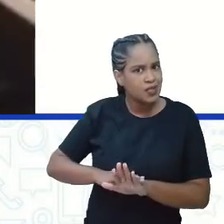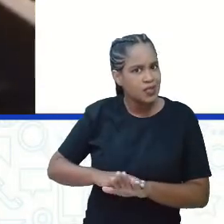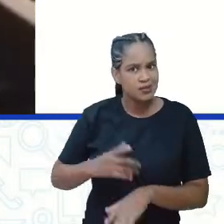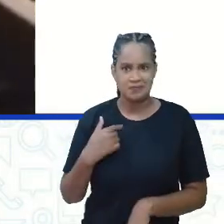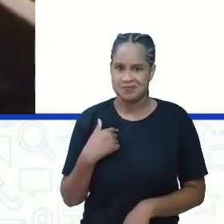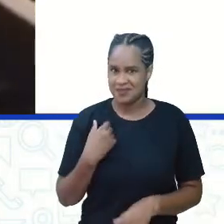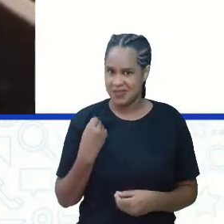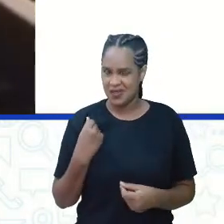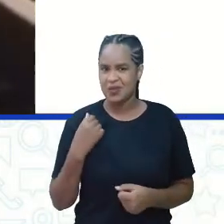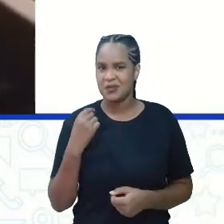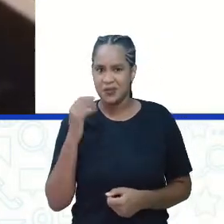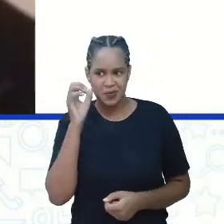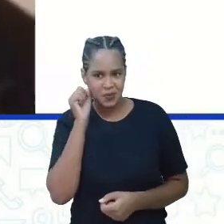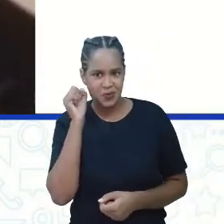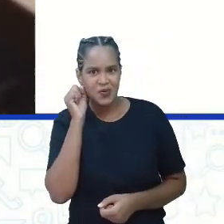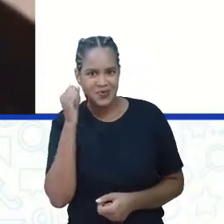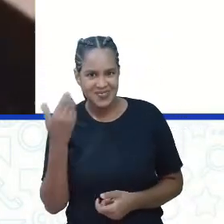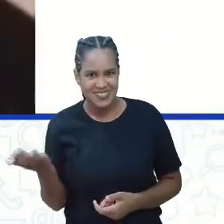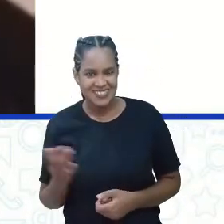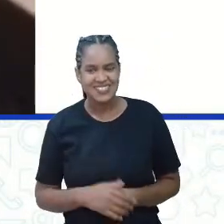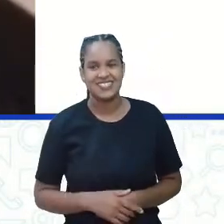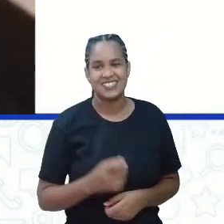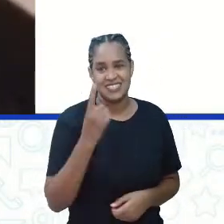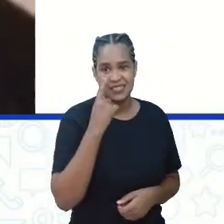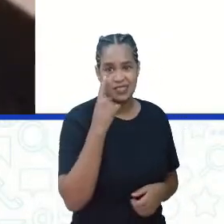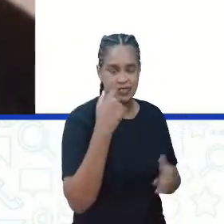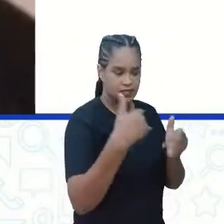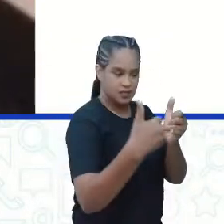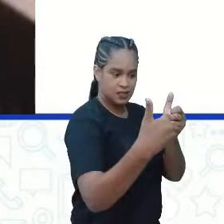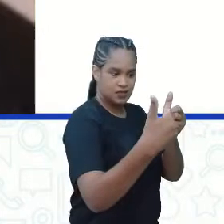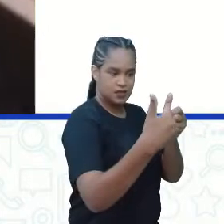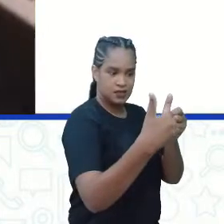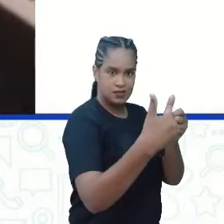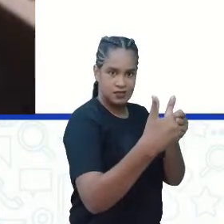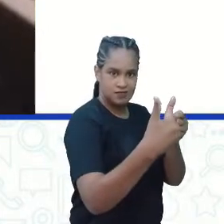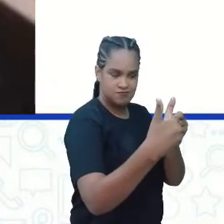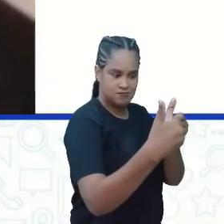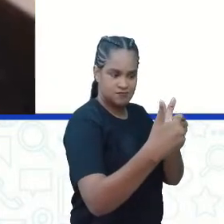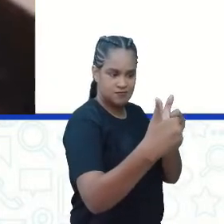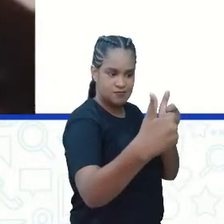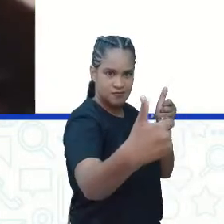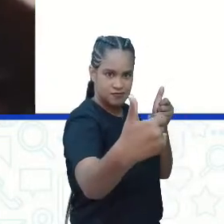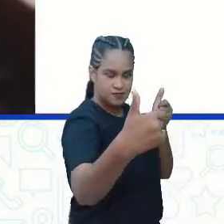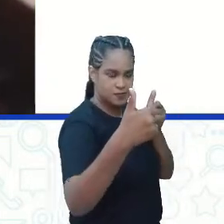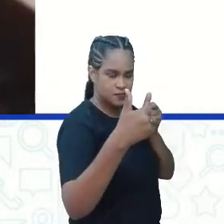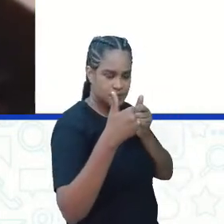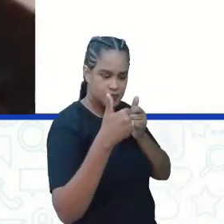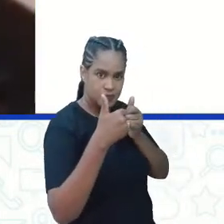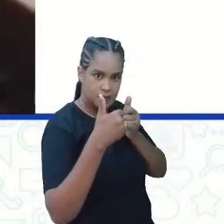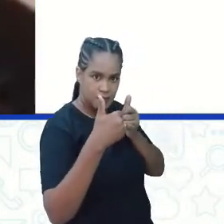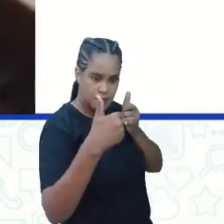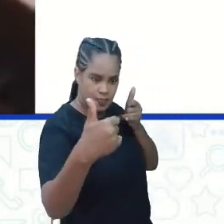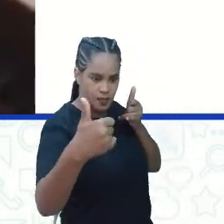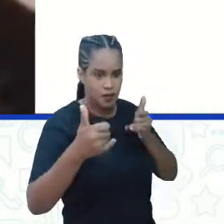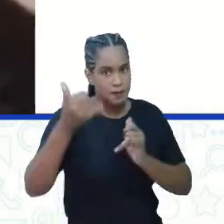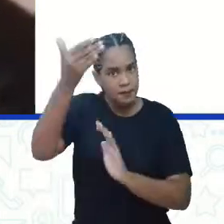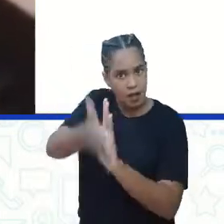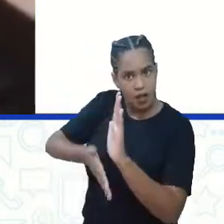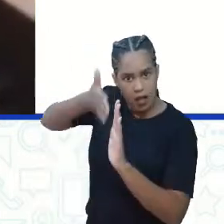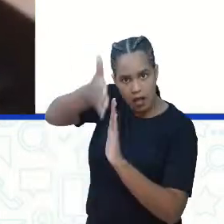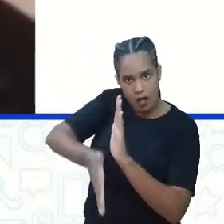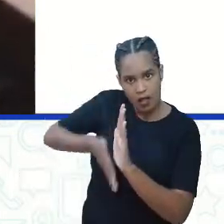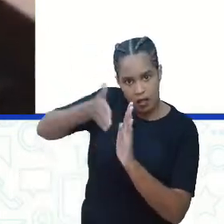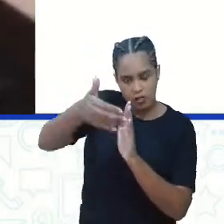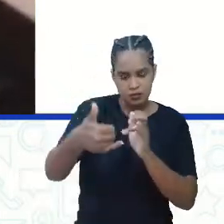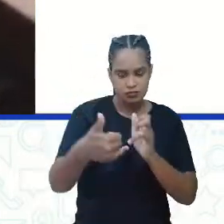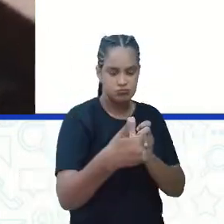aqui. Então, a gente tem aqui, ó, esse trilho aí que representa aí duas retas, certo? Uma do lado da outra. A